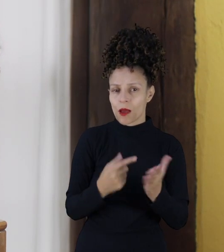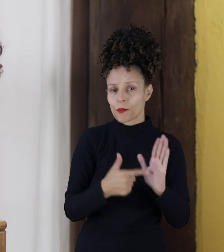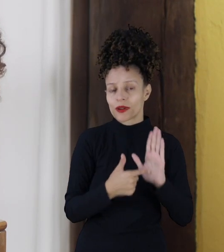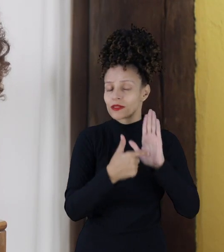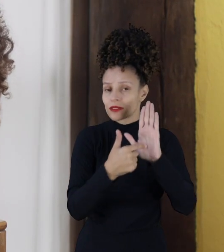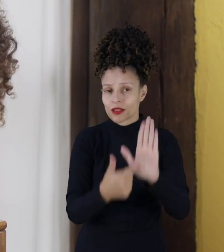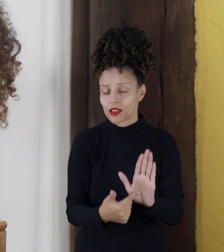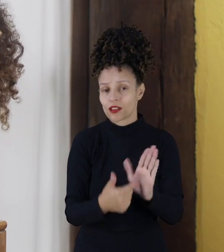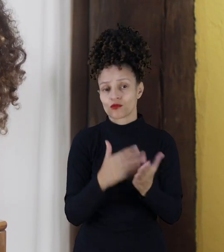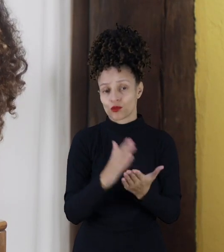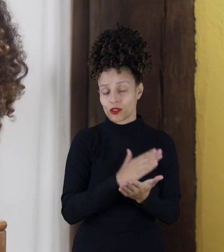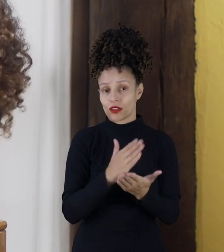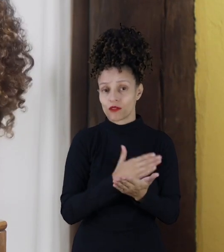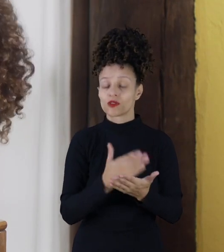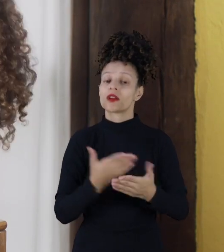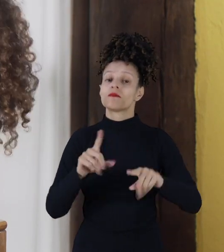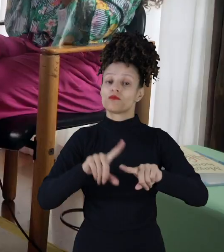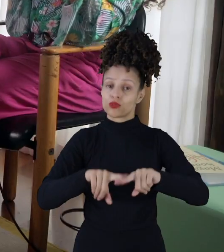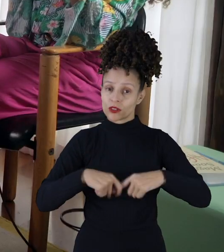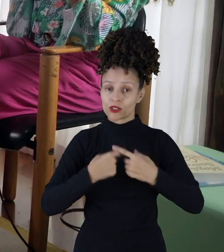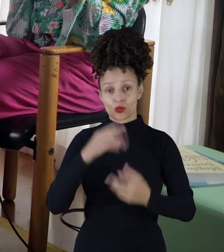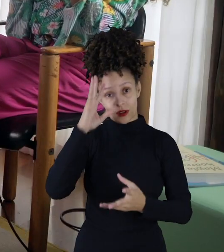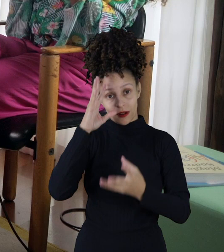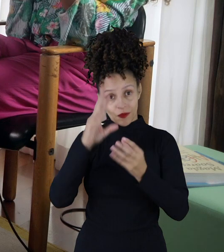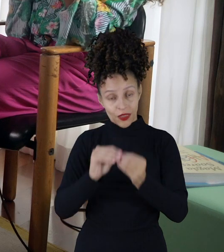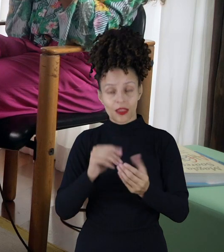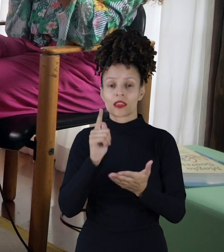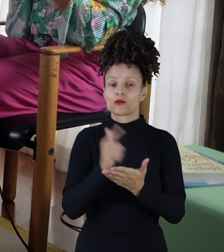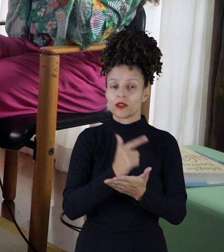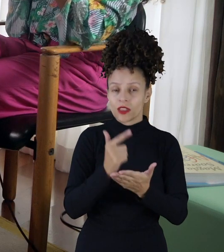ilustração apresentada num livro. E por isso,